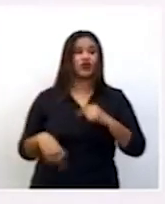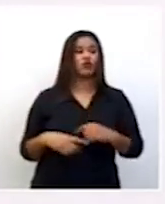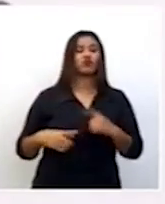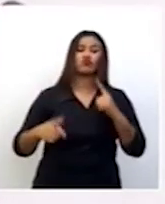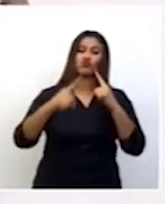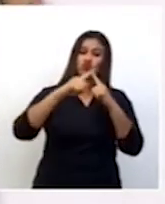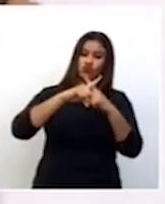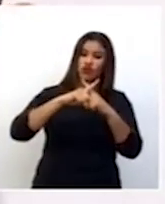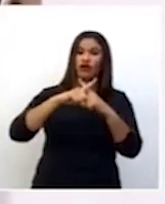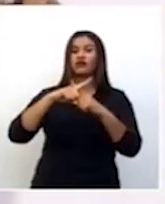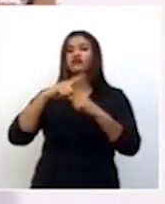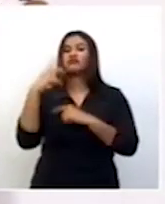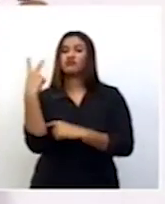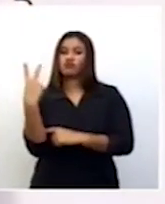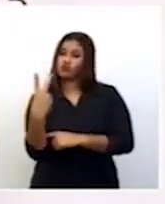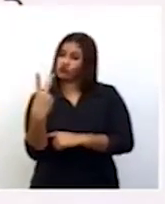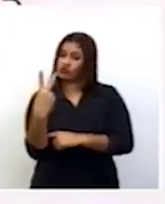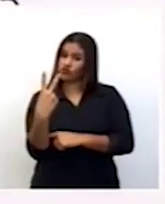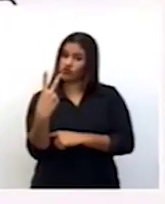que é 2,